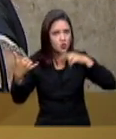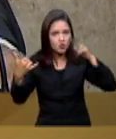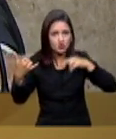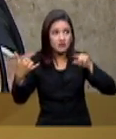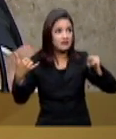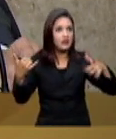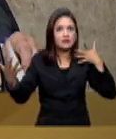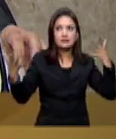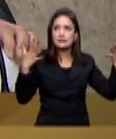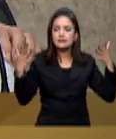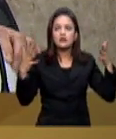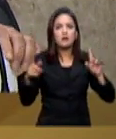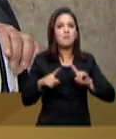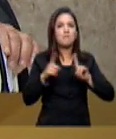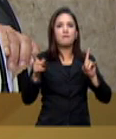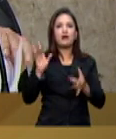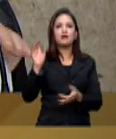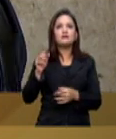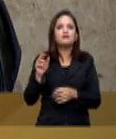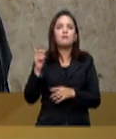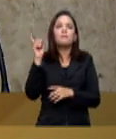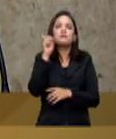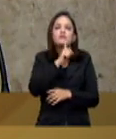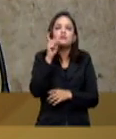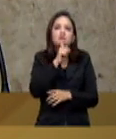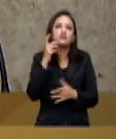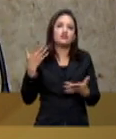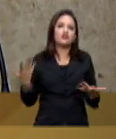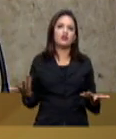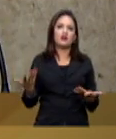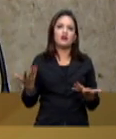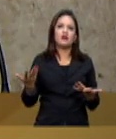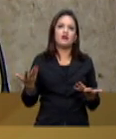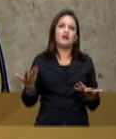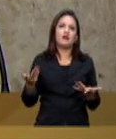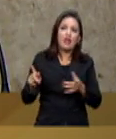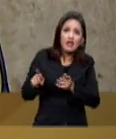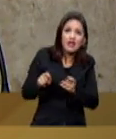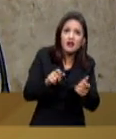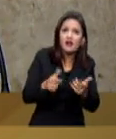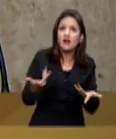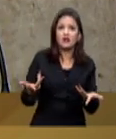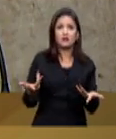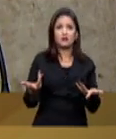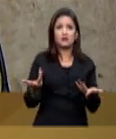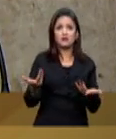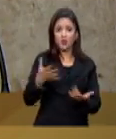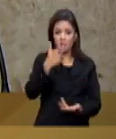sem que haja um fundamento? E isso me faz rememorar